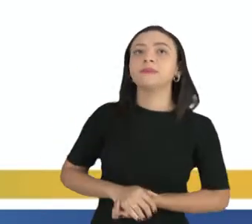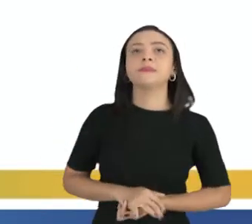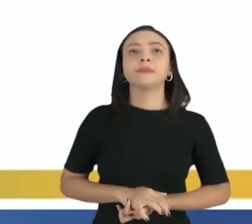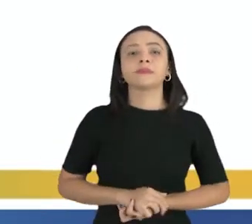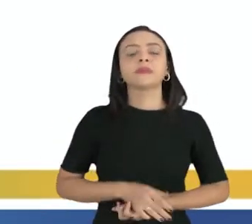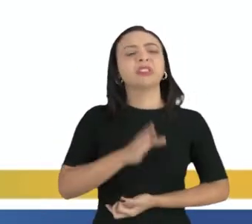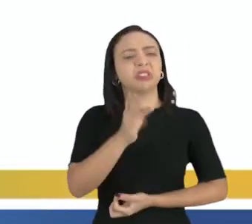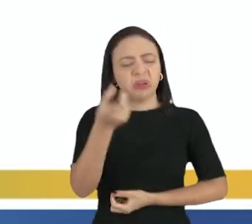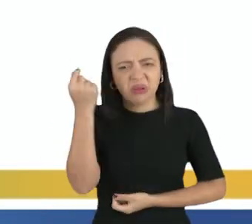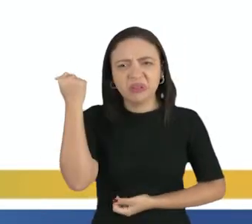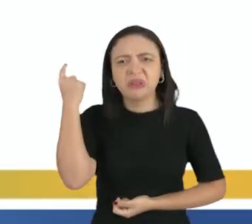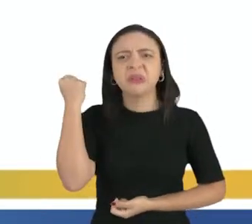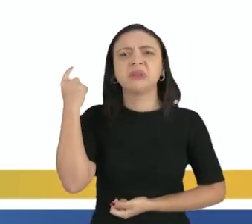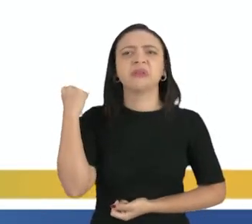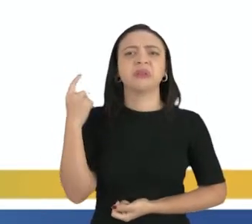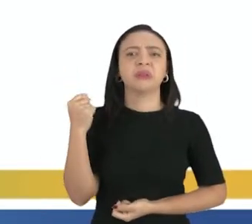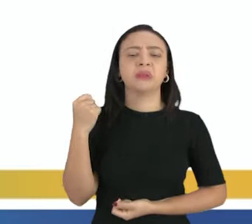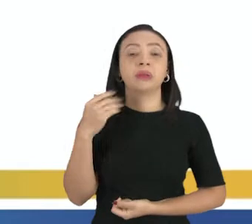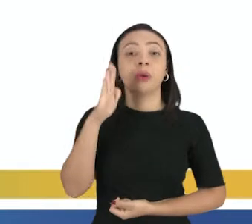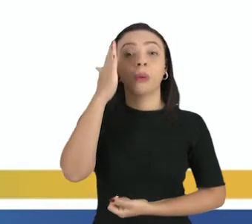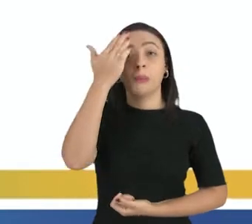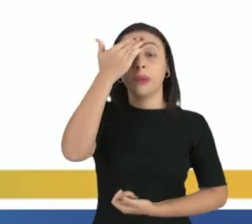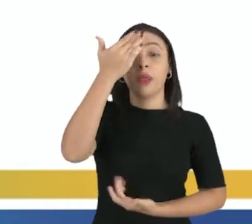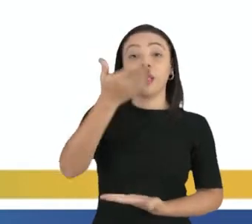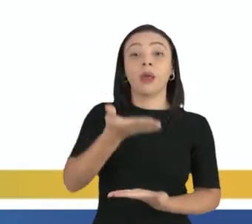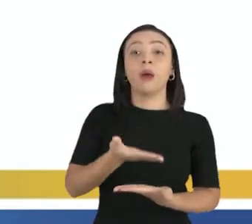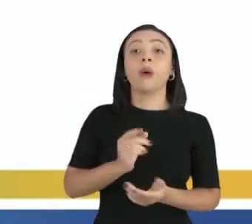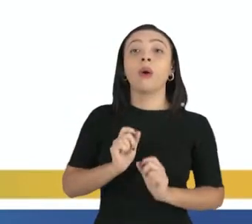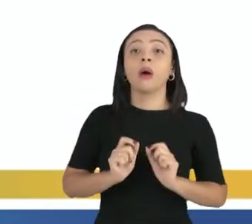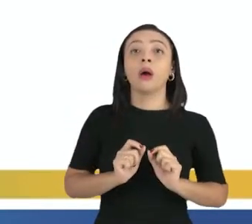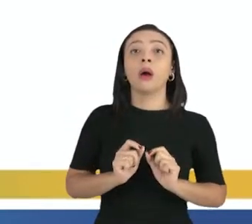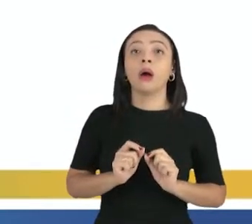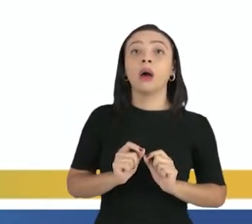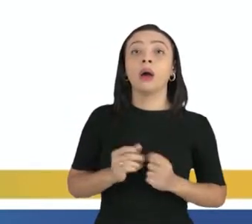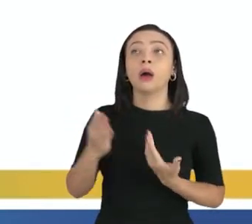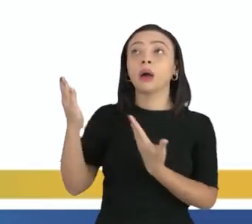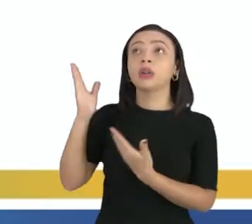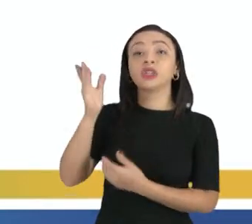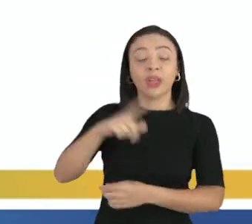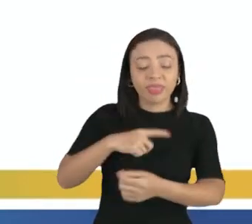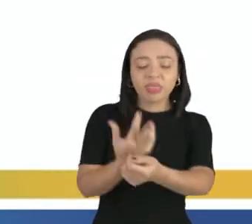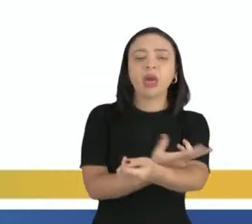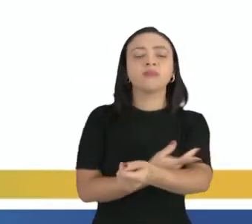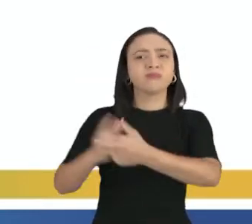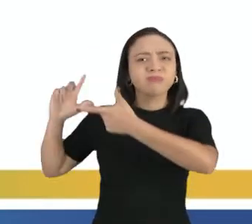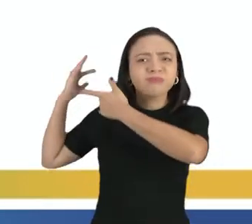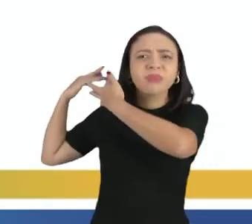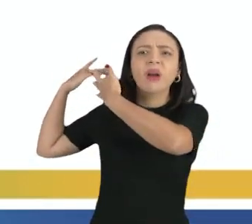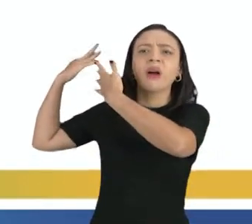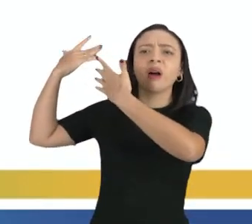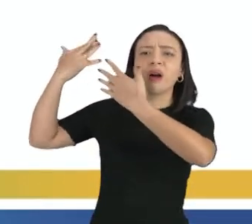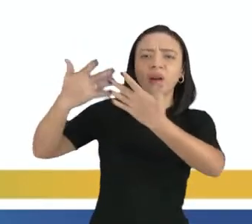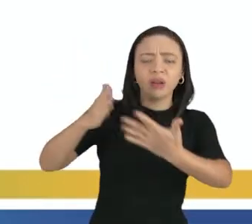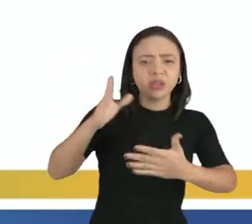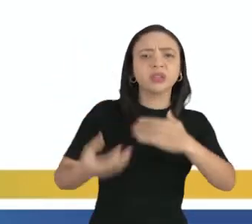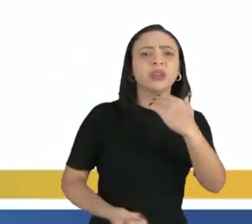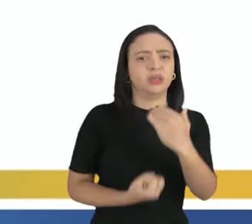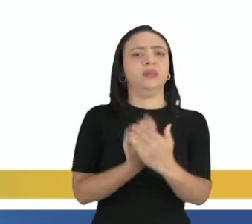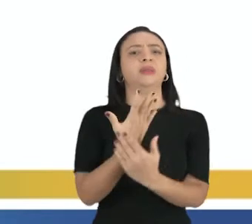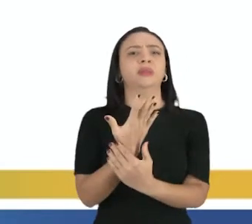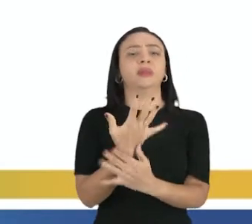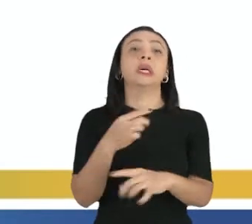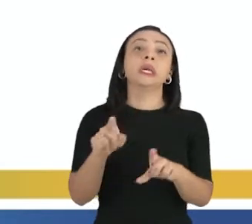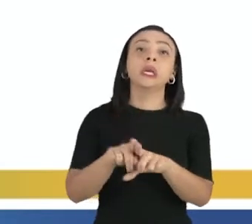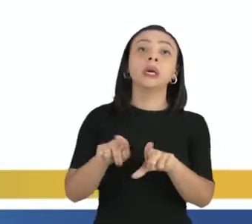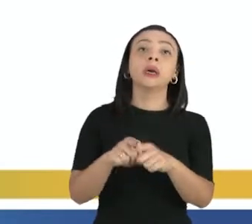bastante antiga, para nós sabermos que a tatuagem já vem ao longo dos anos sendo desenvolvida. E